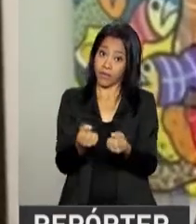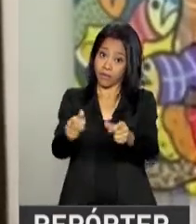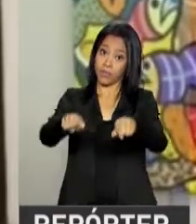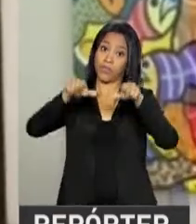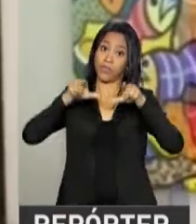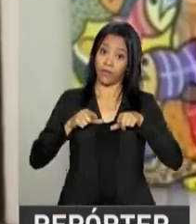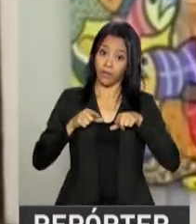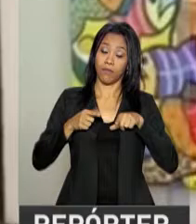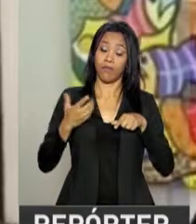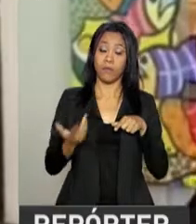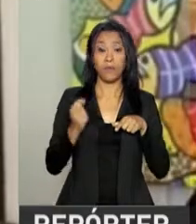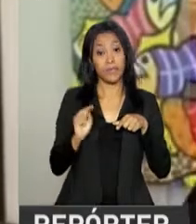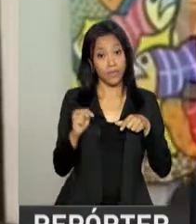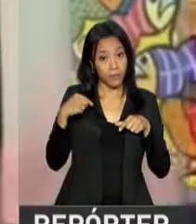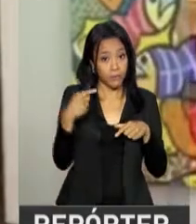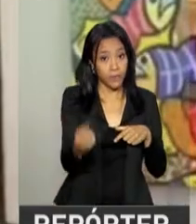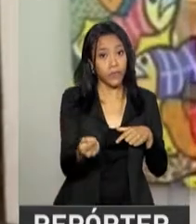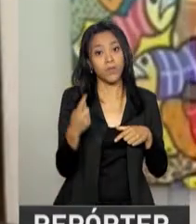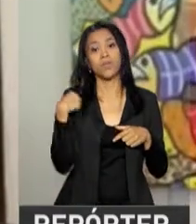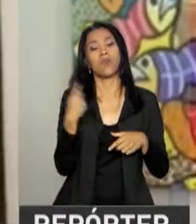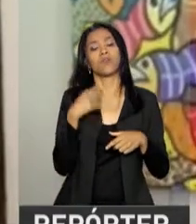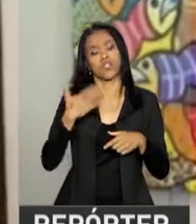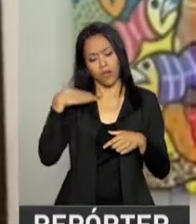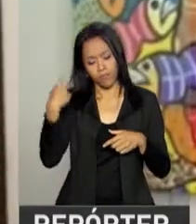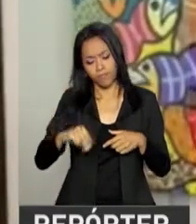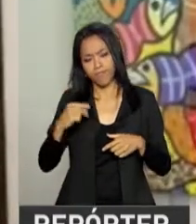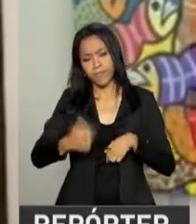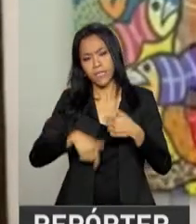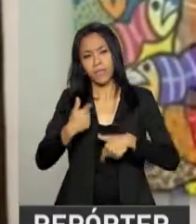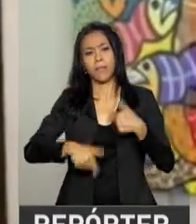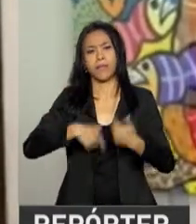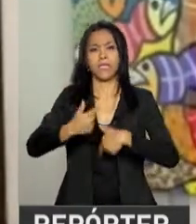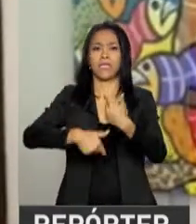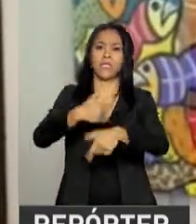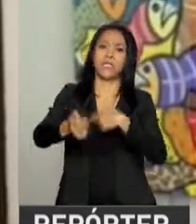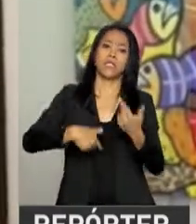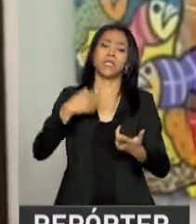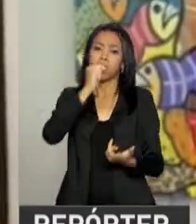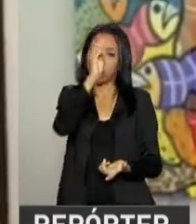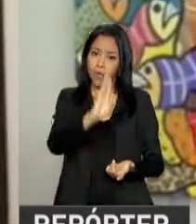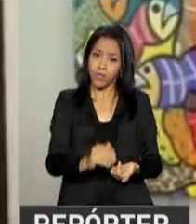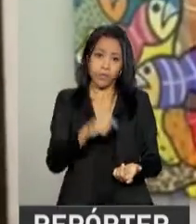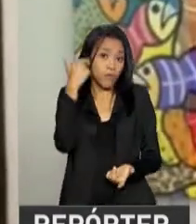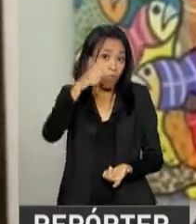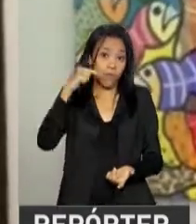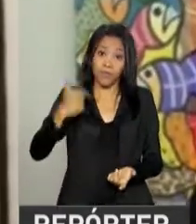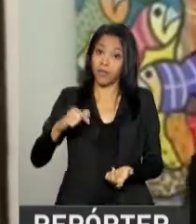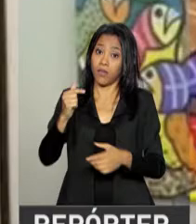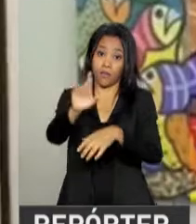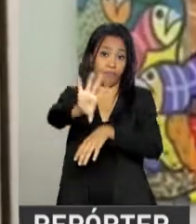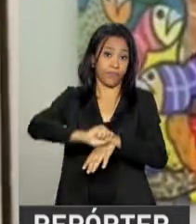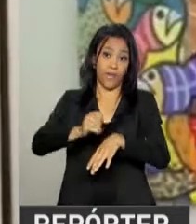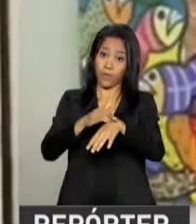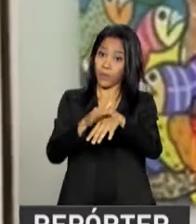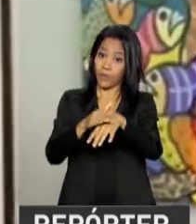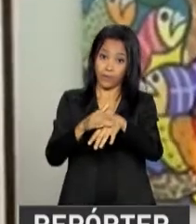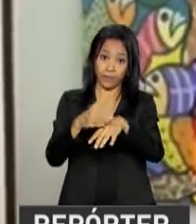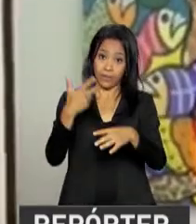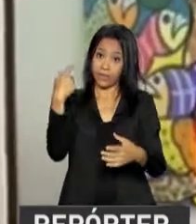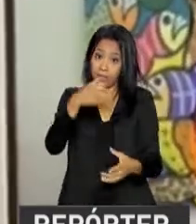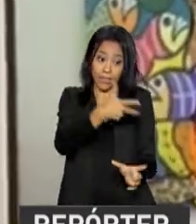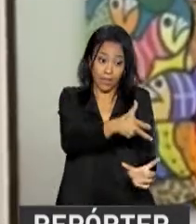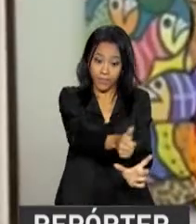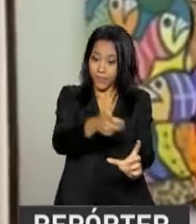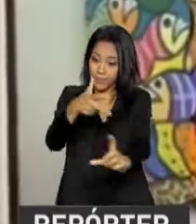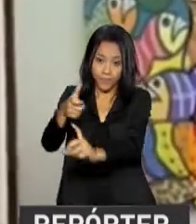certificado. E a partir daí, nós já estamos trabalhando para declarar o Brasil livre de febre aftosa sem vacinação, que